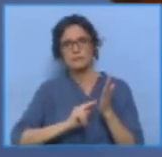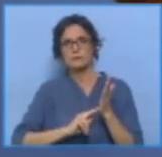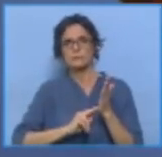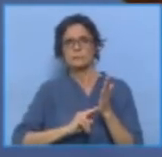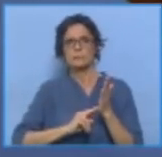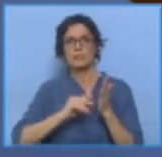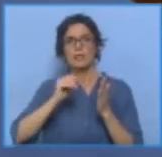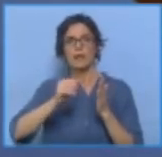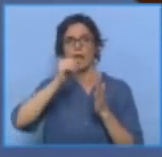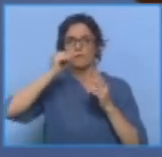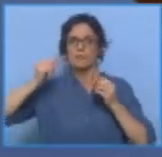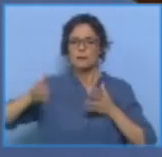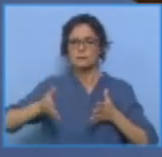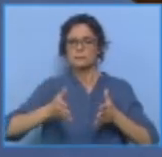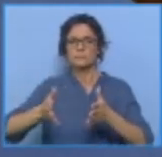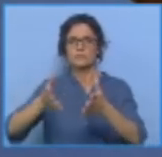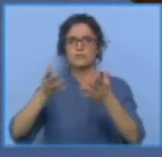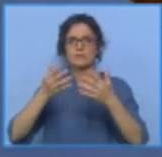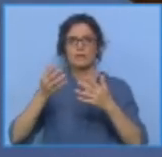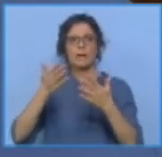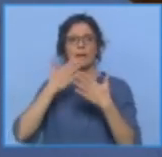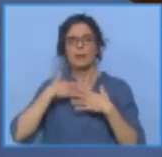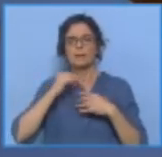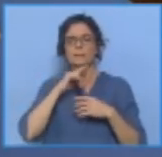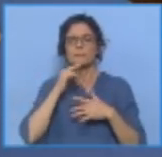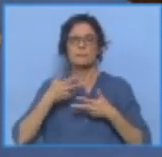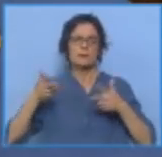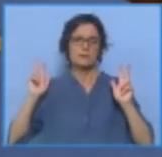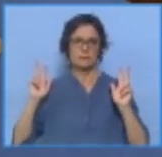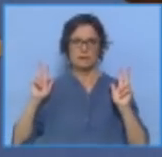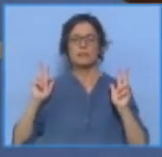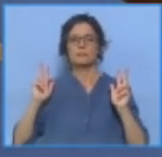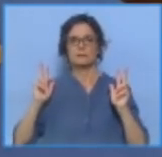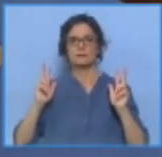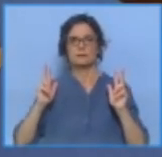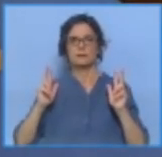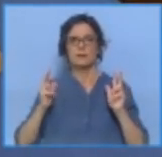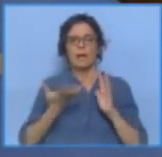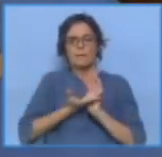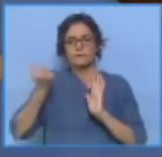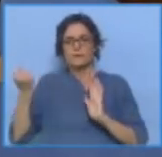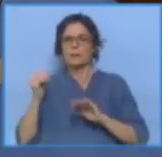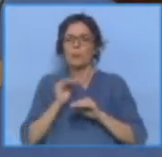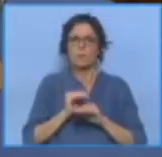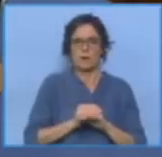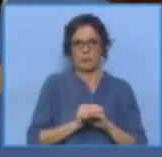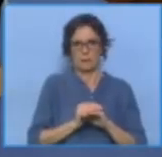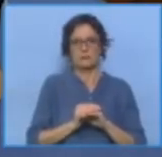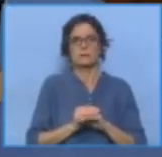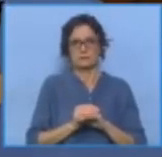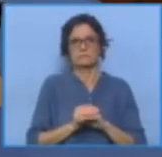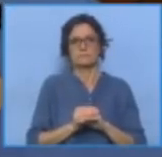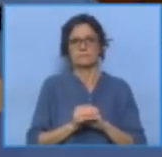lavar do pecado e da impureza. Nunca se fica no sofrimento. No cristianismo... Ora, aí é que está. Não, o sofrimento é para